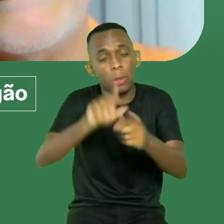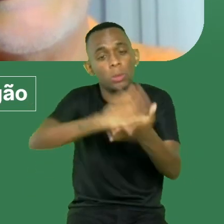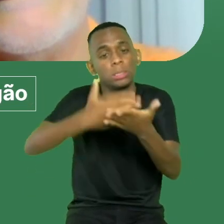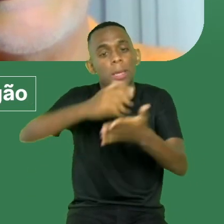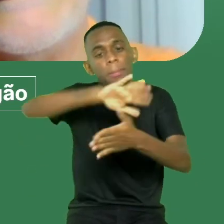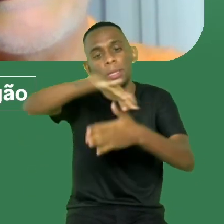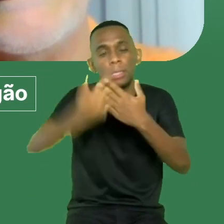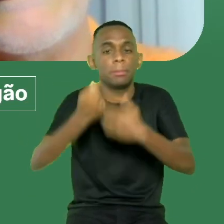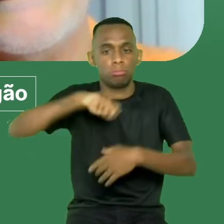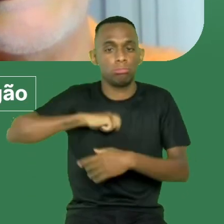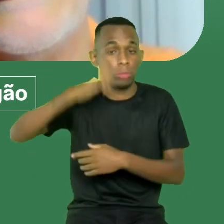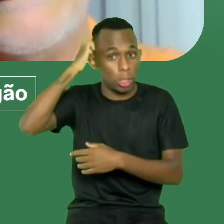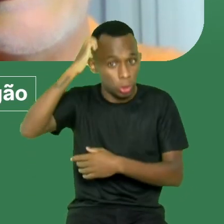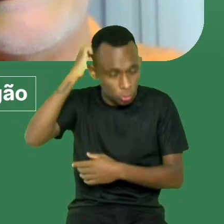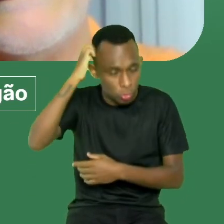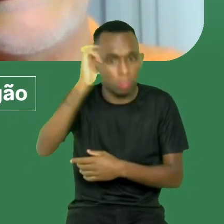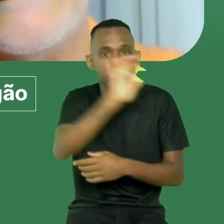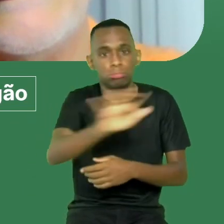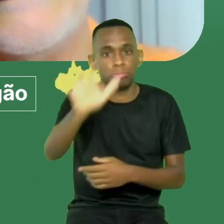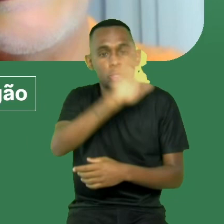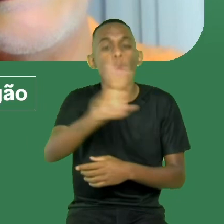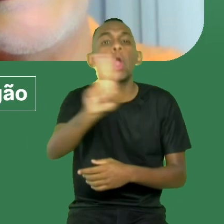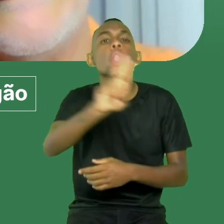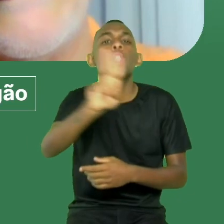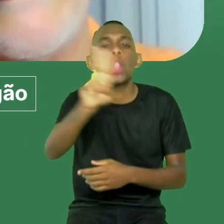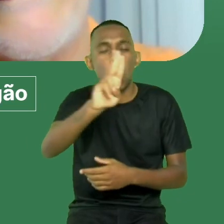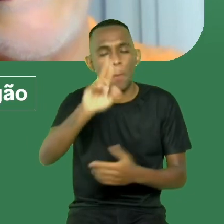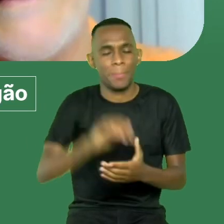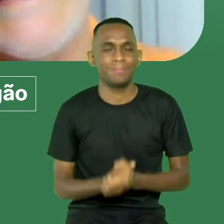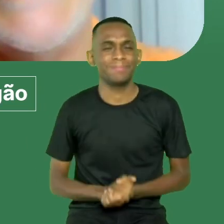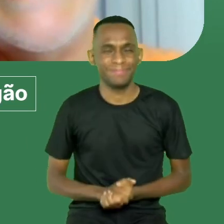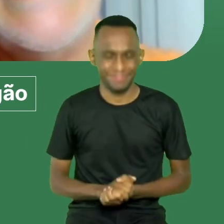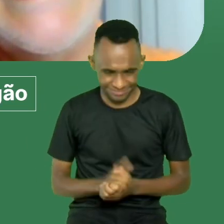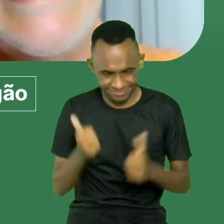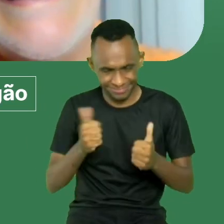gente a datilologia do nome Aragão.